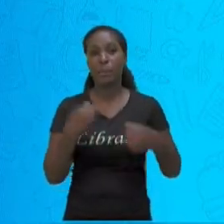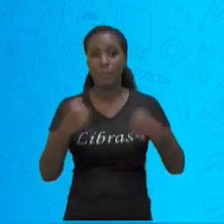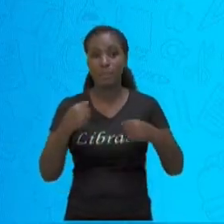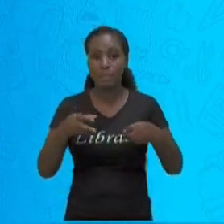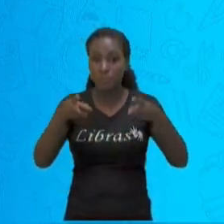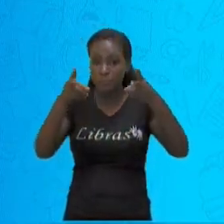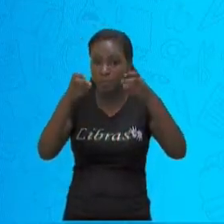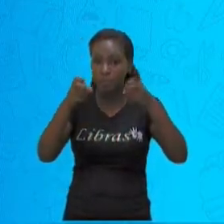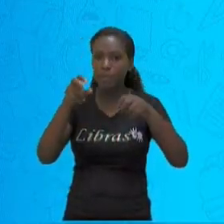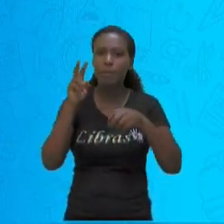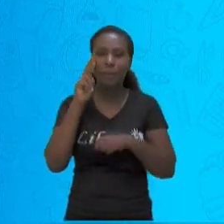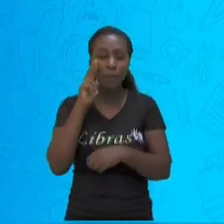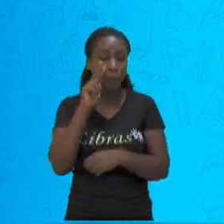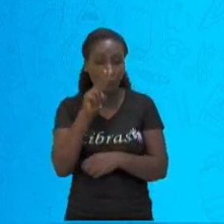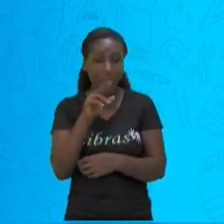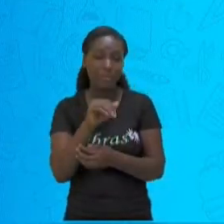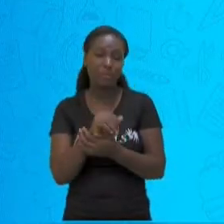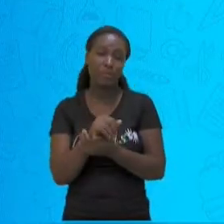observar isso.